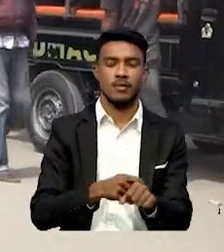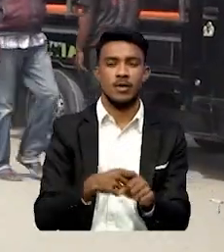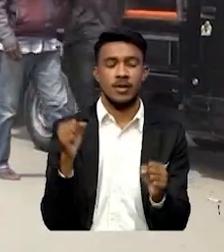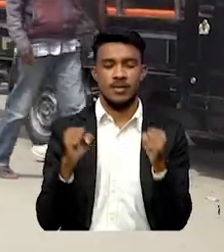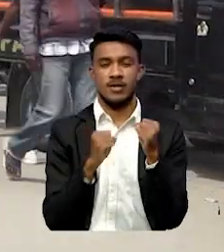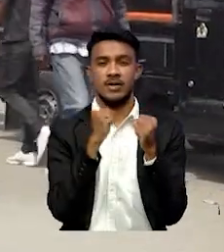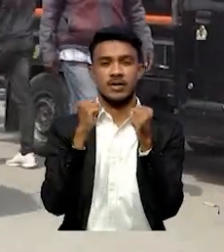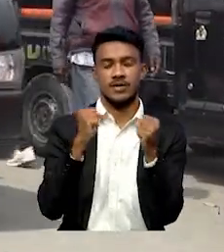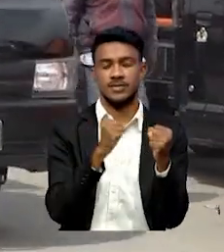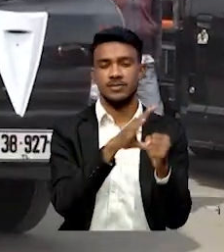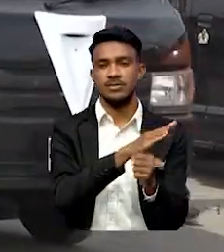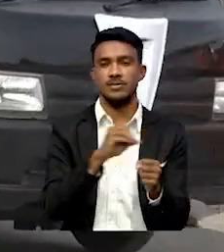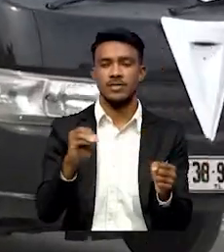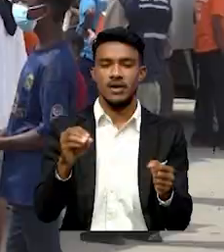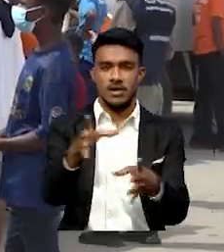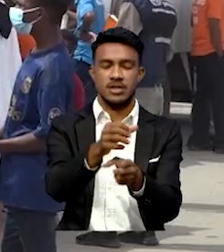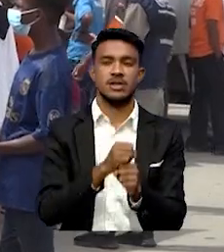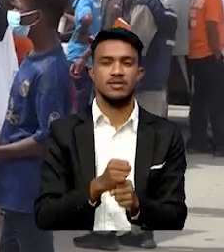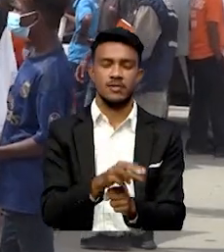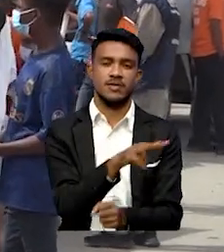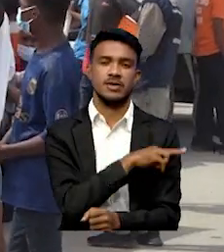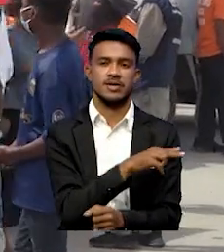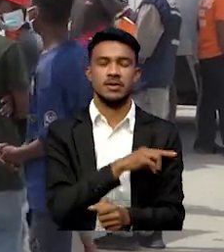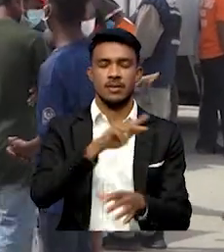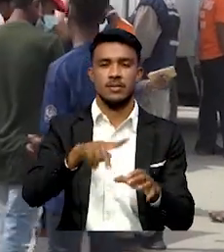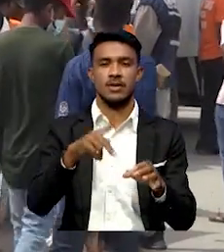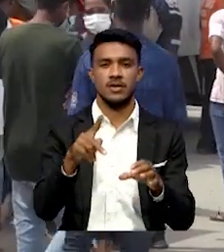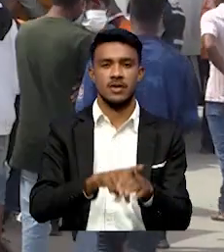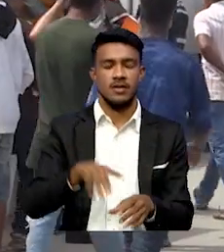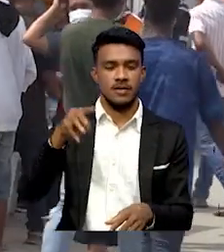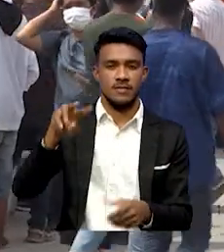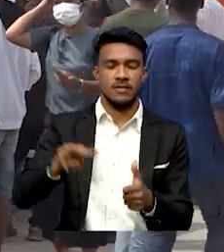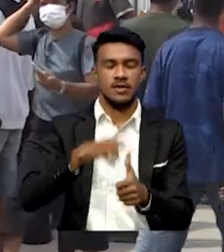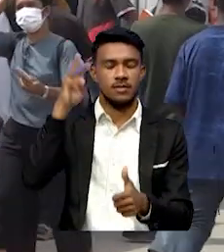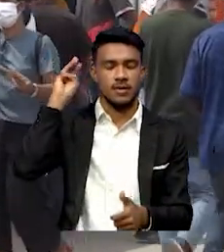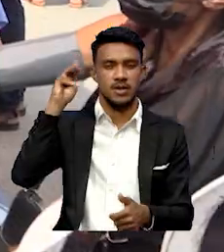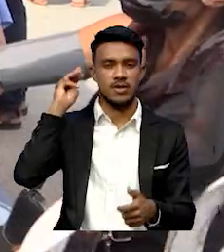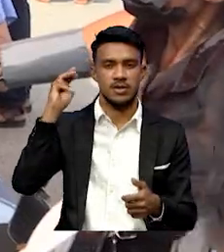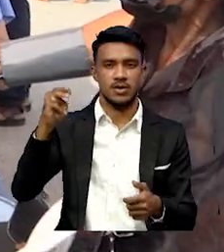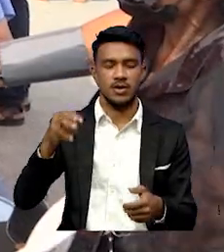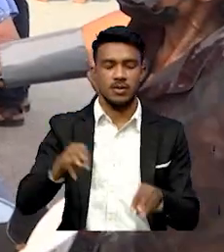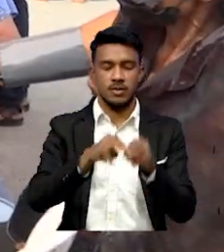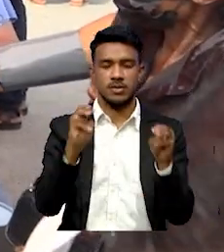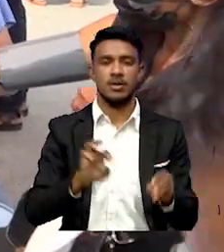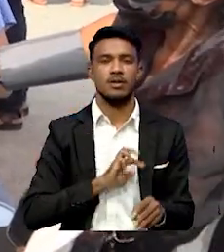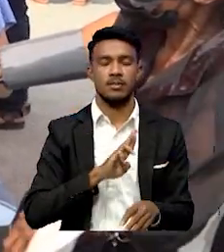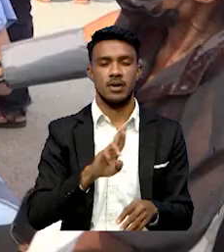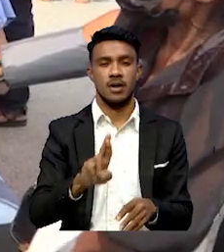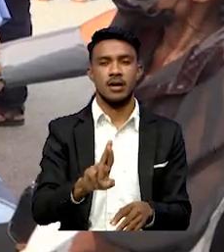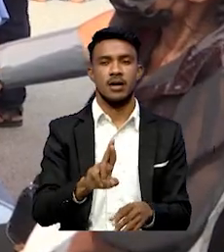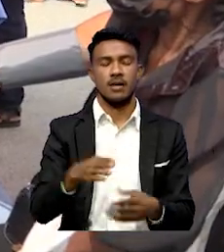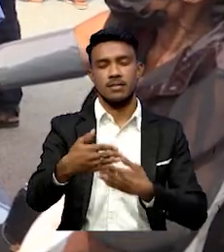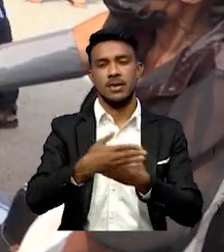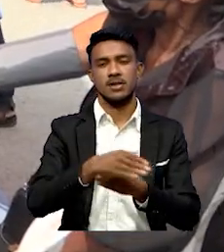basimu vacina Covid-19. Durante a presença, vice-ministro e Gleno, né? Consegue vacina e uma basic atus hat. Dado